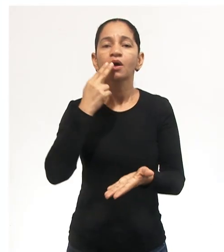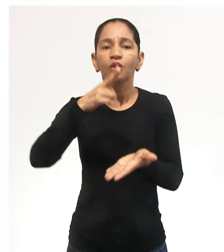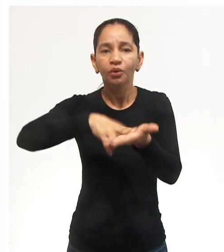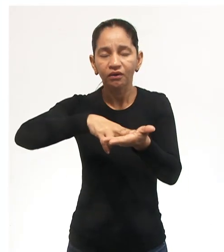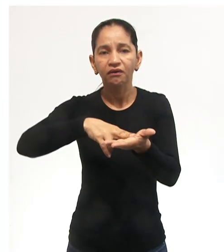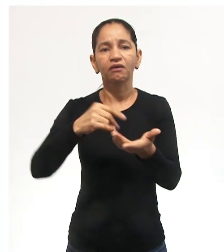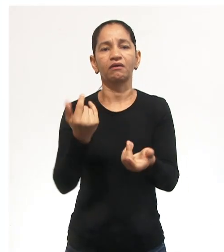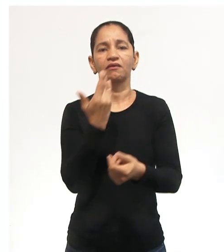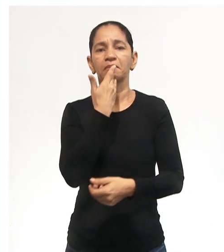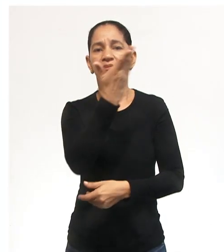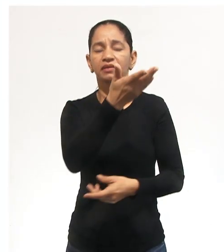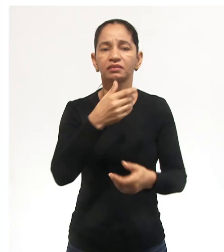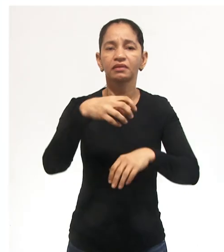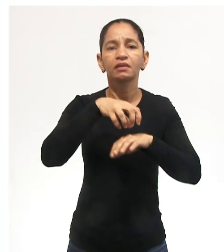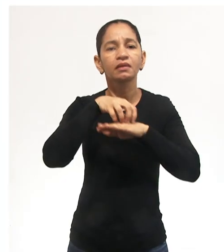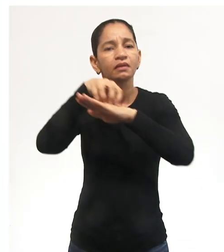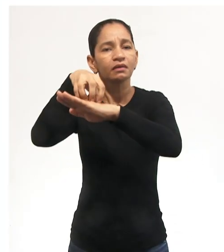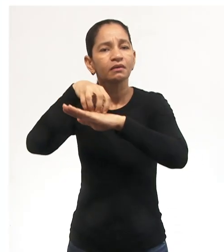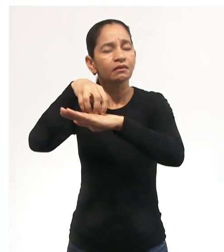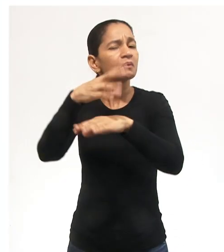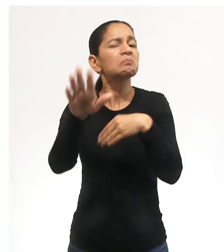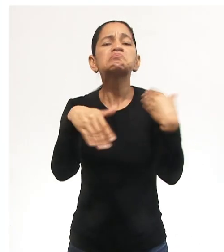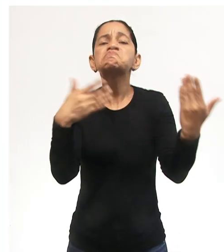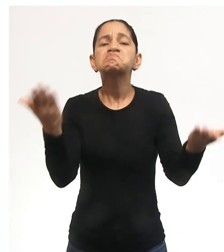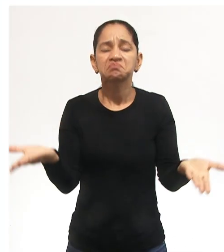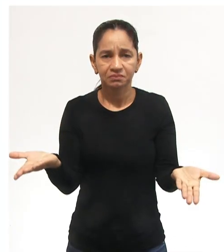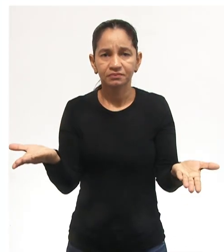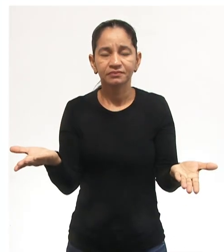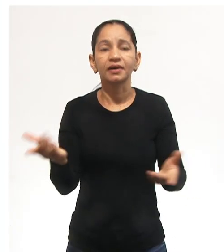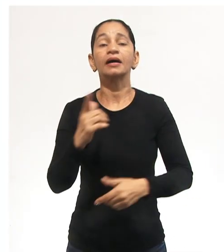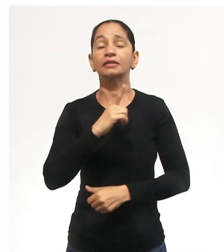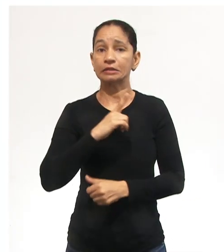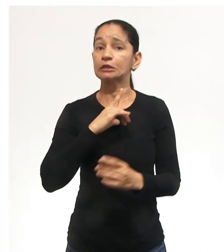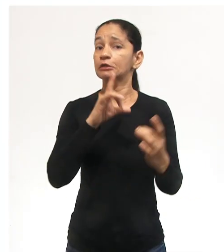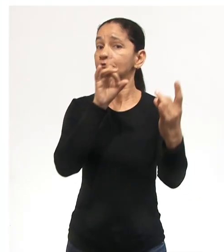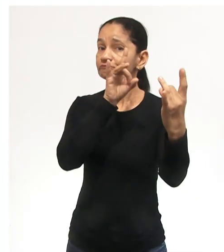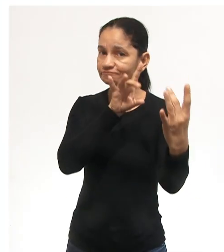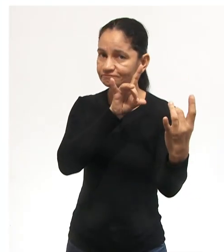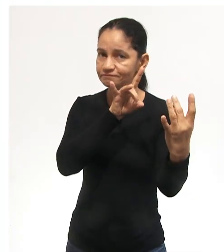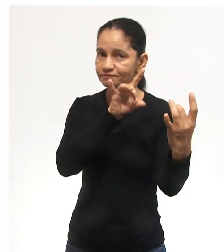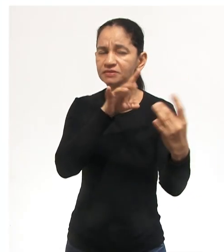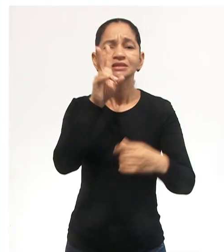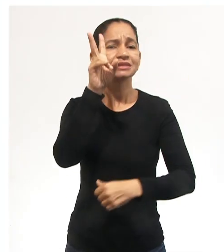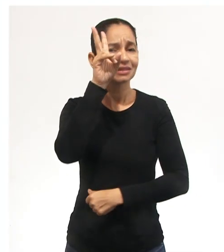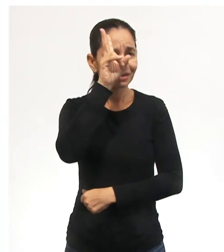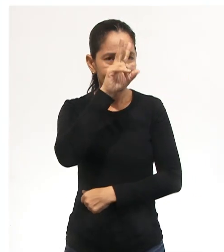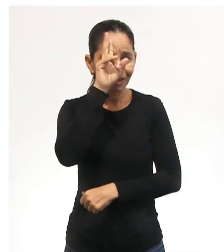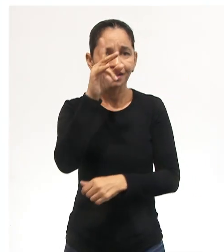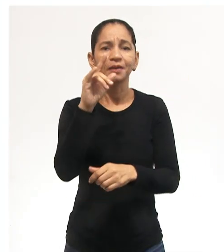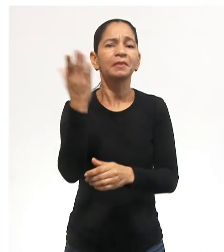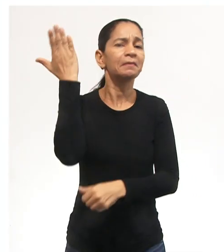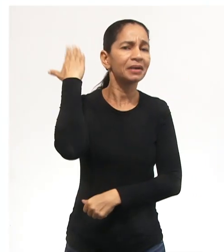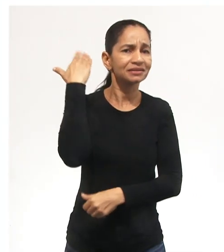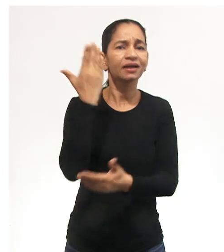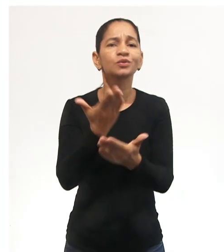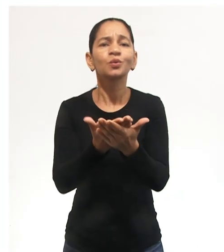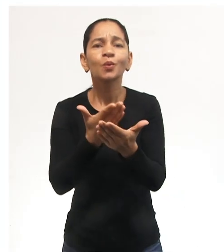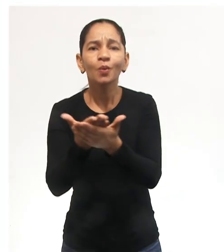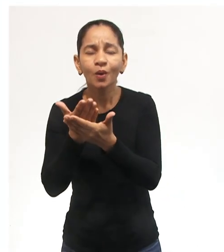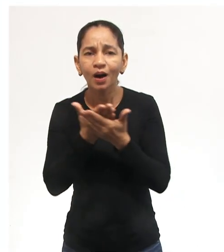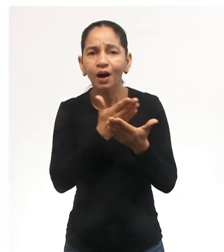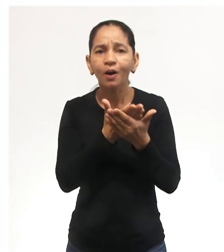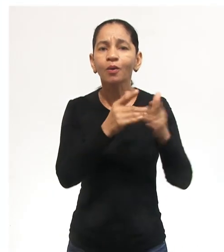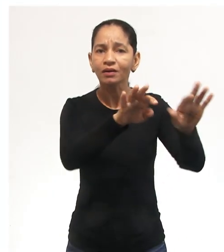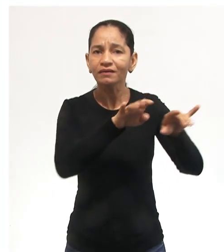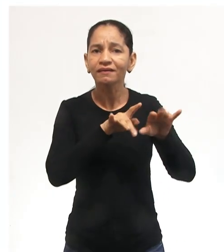pela transportadora? Como? Tem que ter atendimento ao cliente. Por exemplo, lembra que nós falamos na aula passada, um